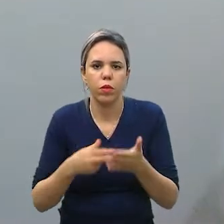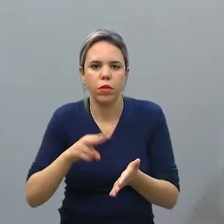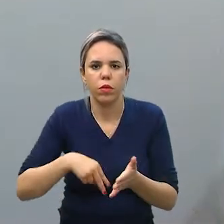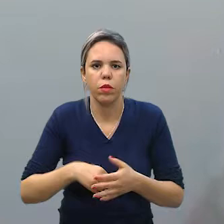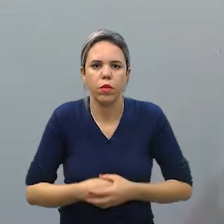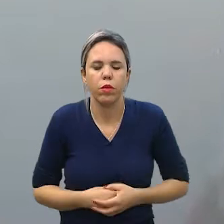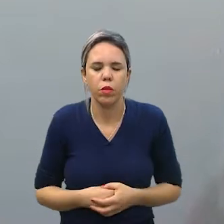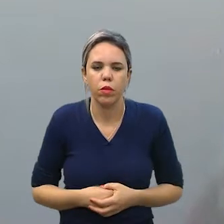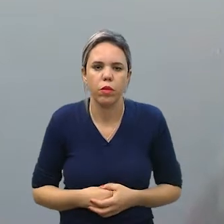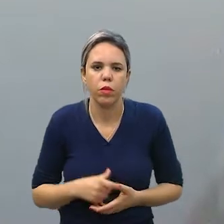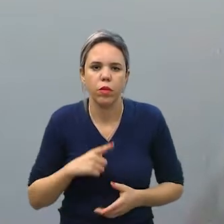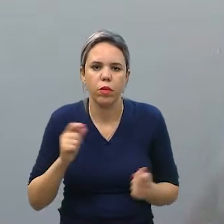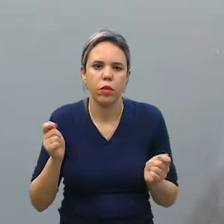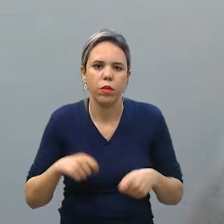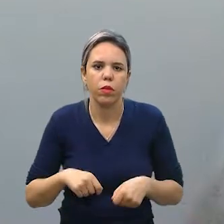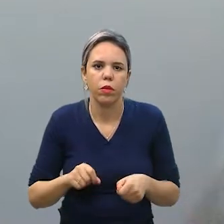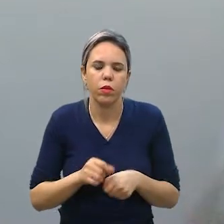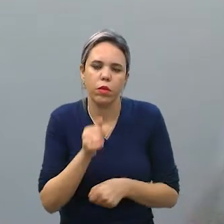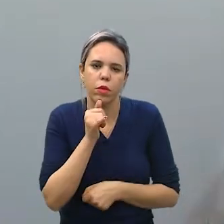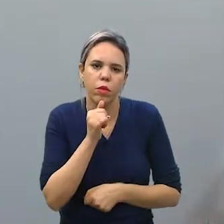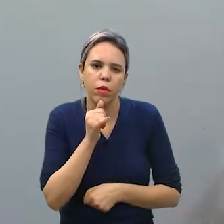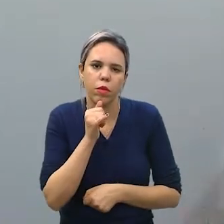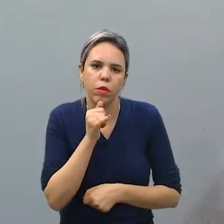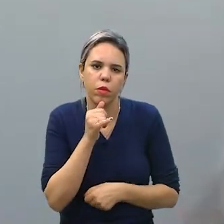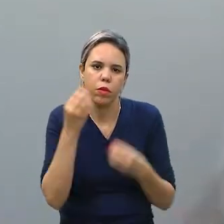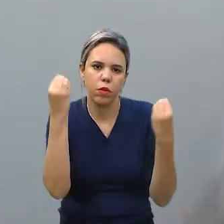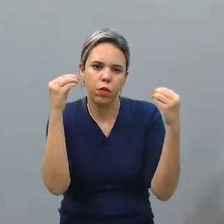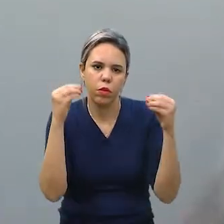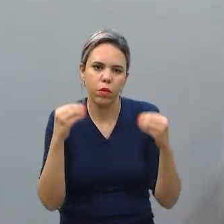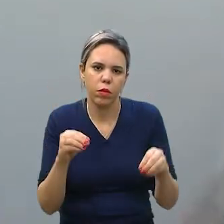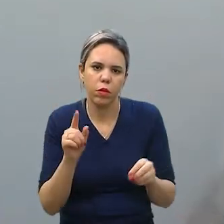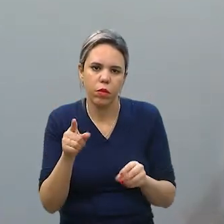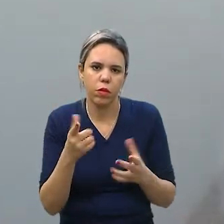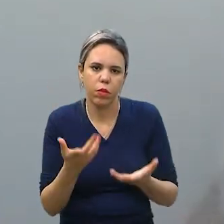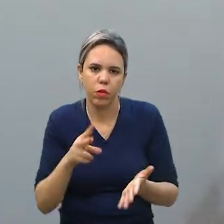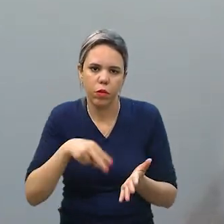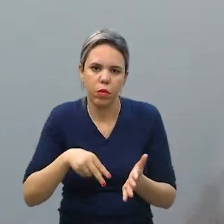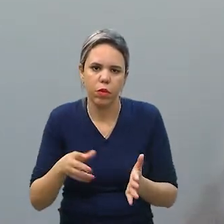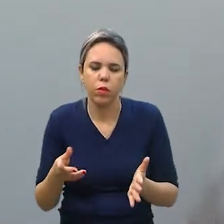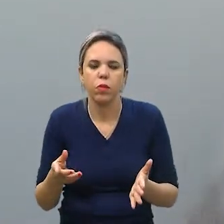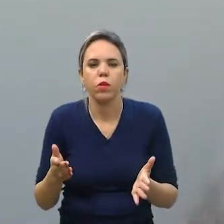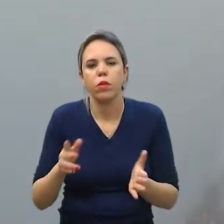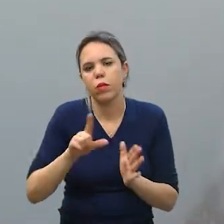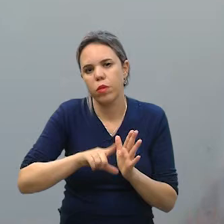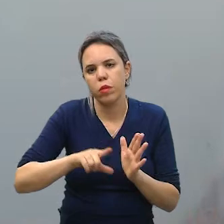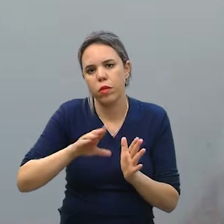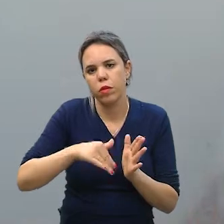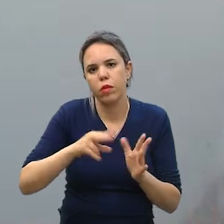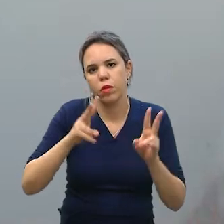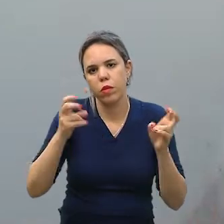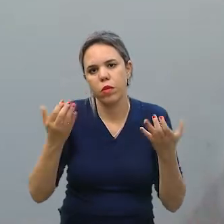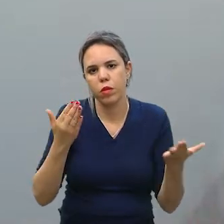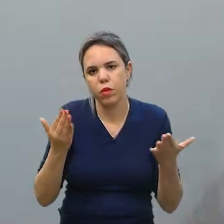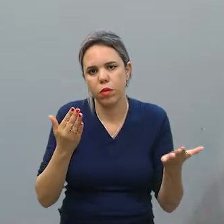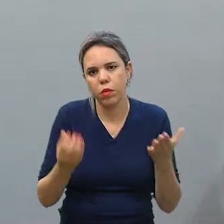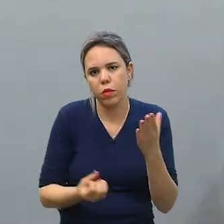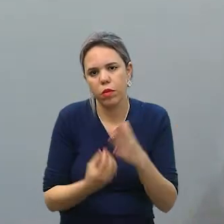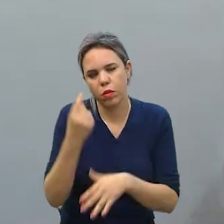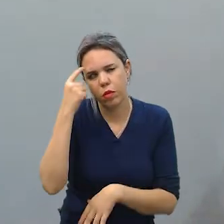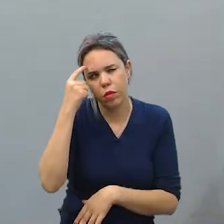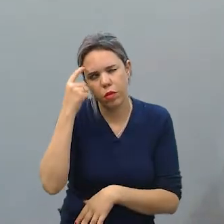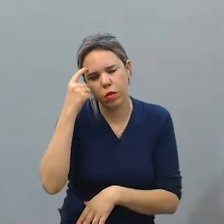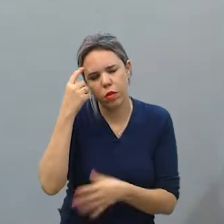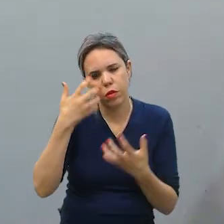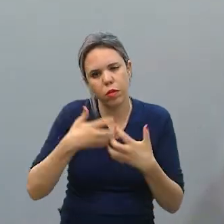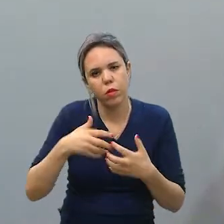leitura, você pode, por exemplo, colocar não só o que você lê na obra, mas as relações que começaram a surgir na sua